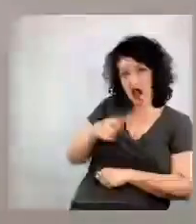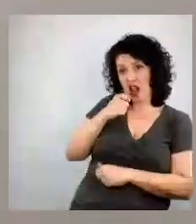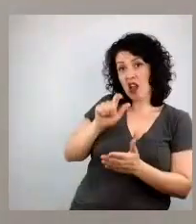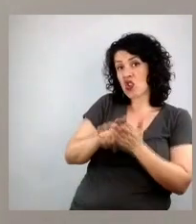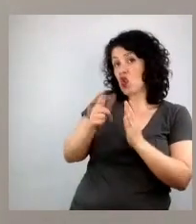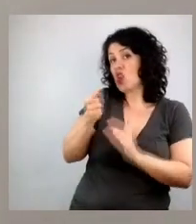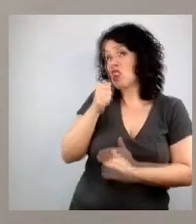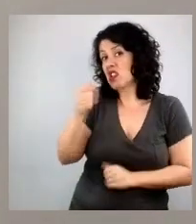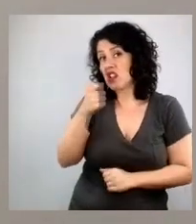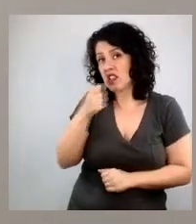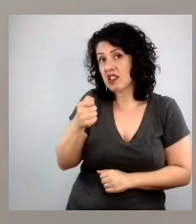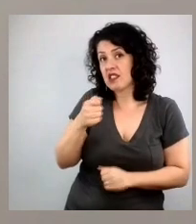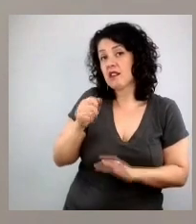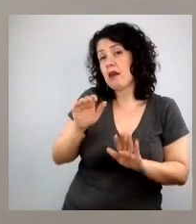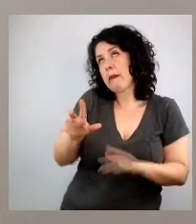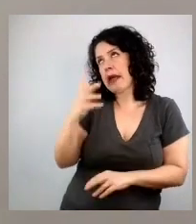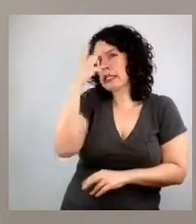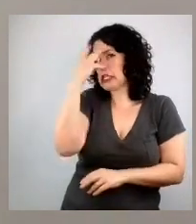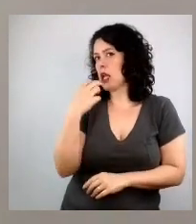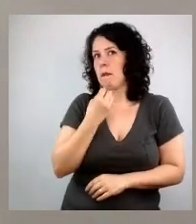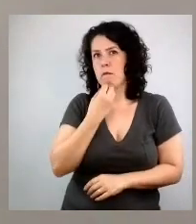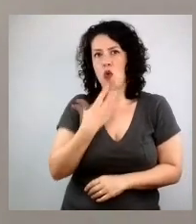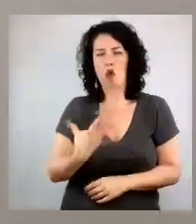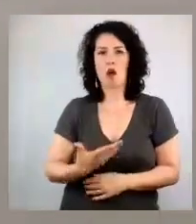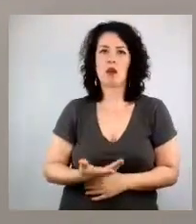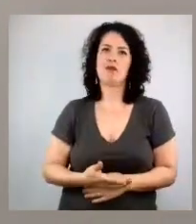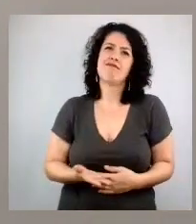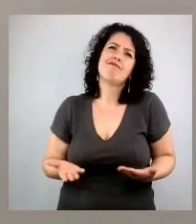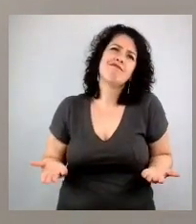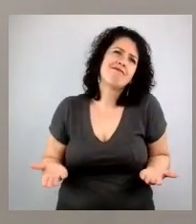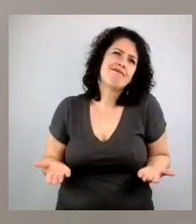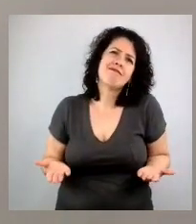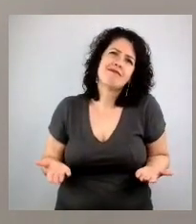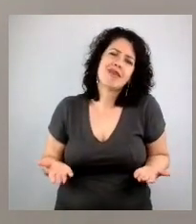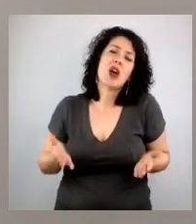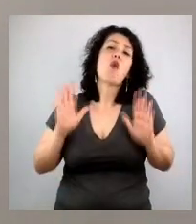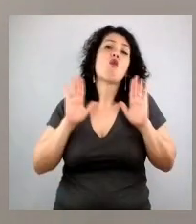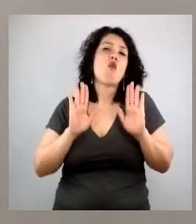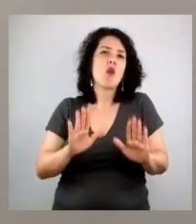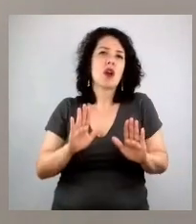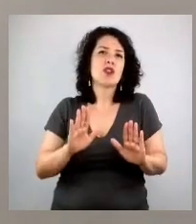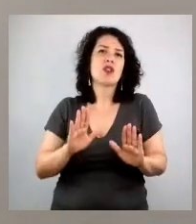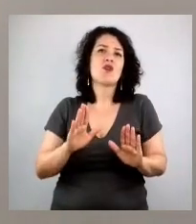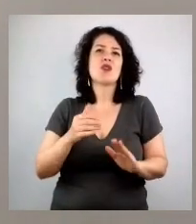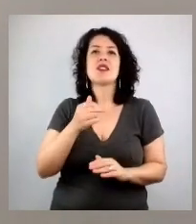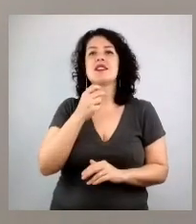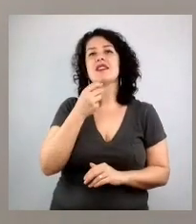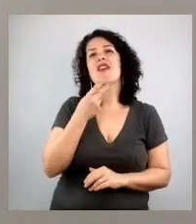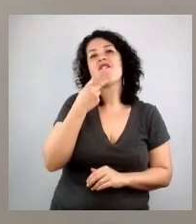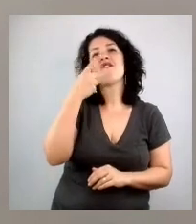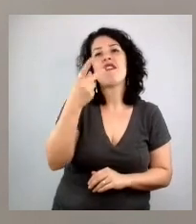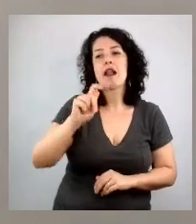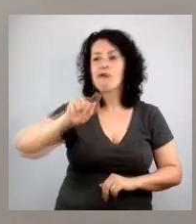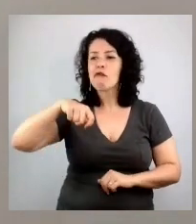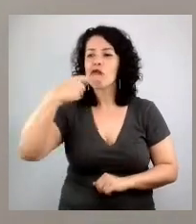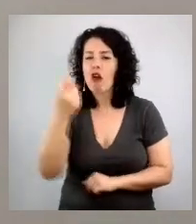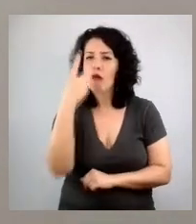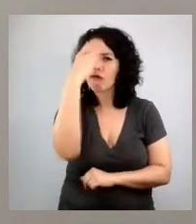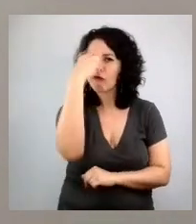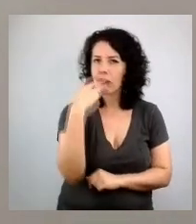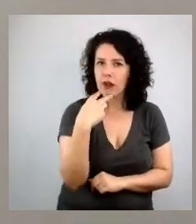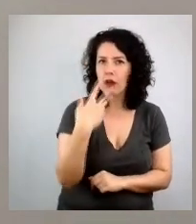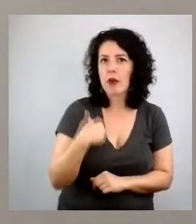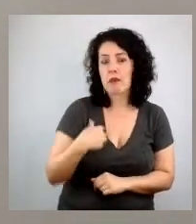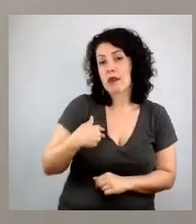eu fosse. Então, quando você coloca a minha deficiência para me elogiar ou para me diminuir, você está sendo